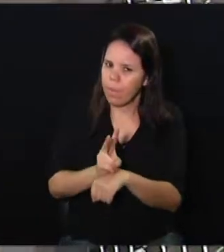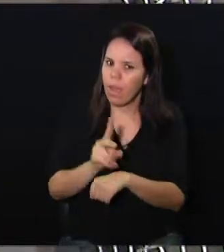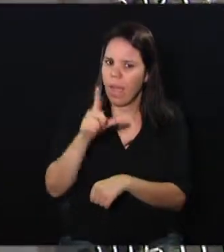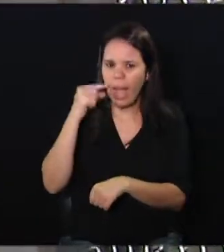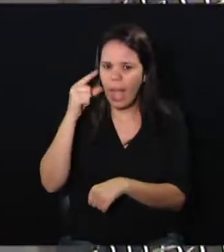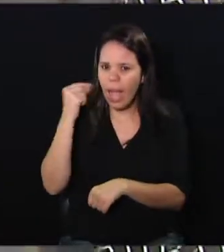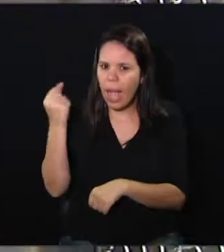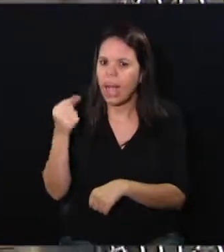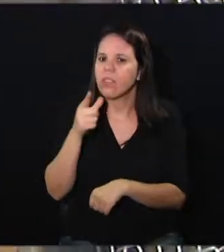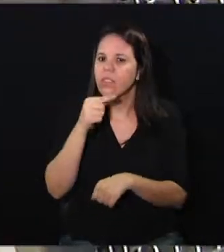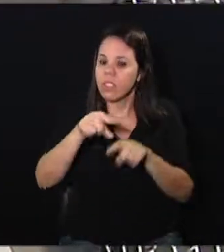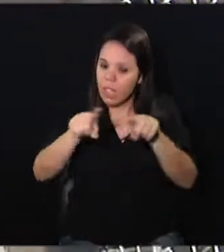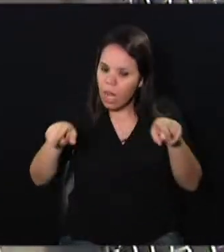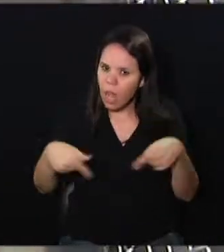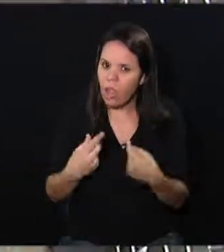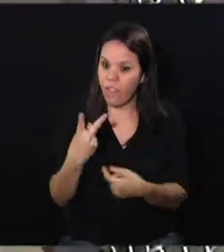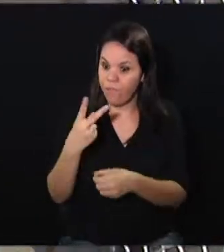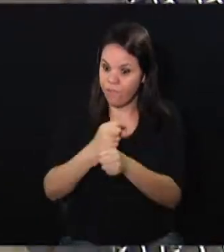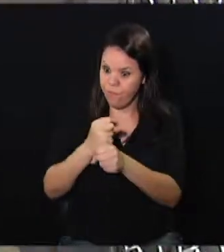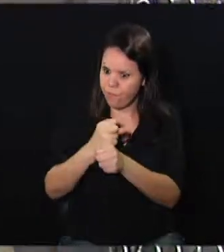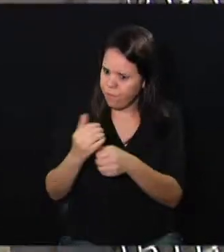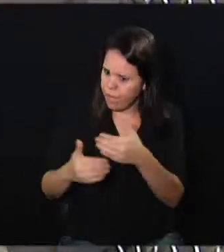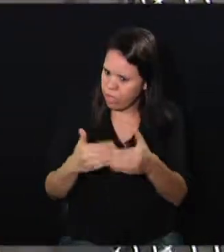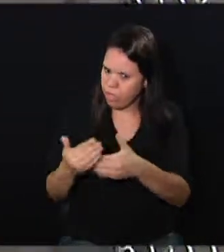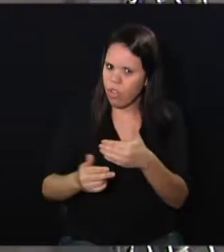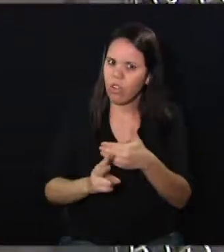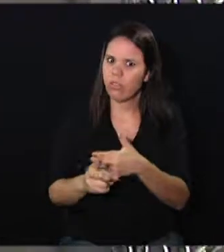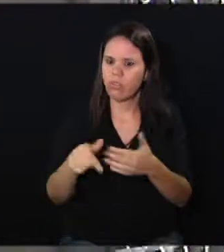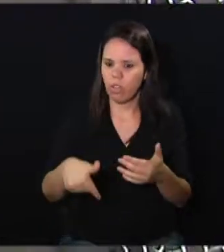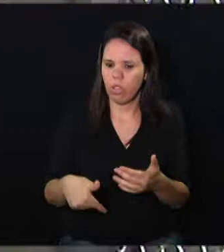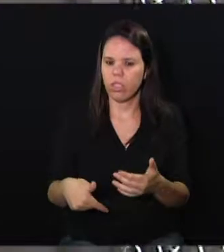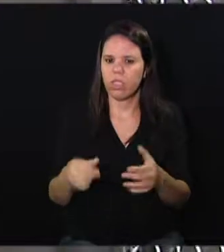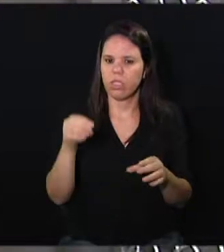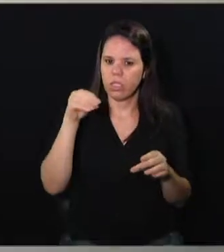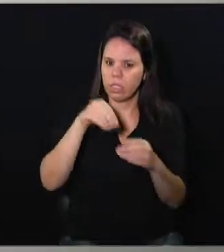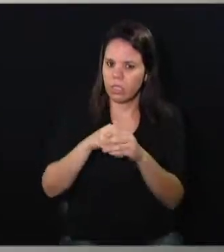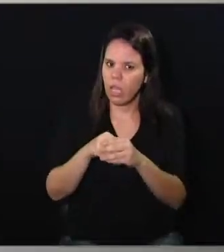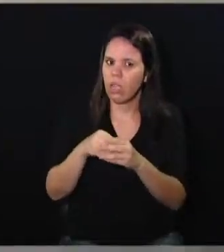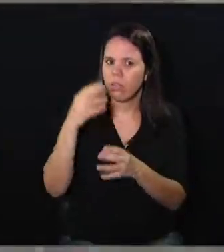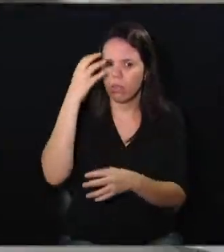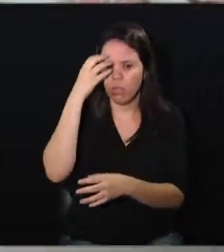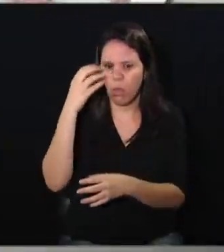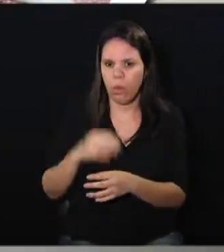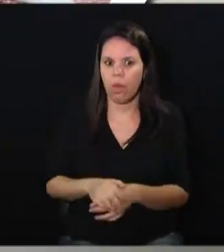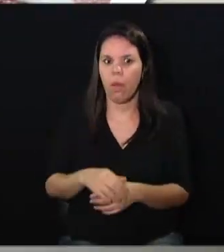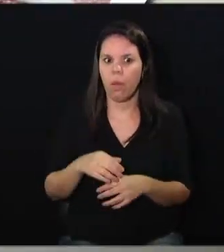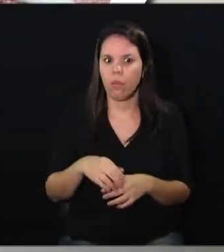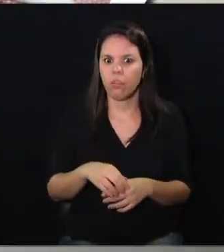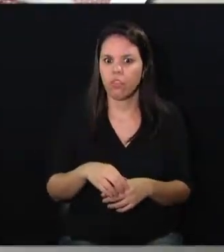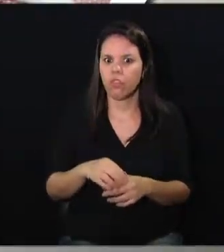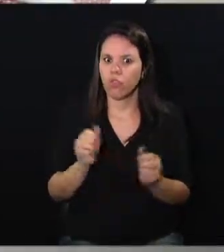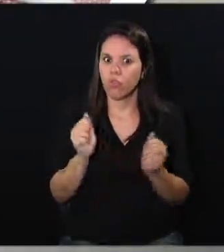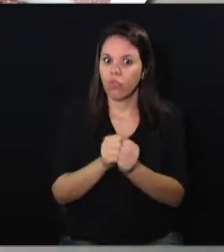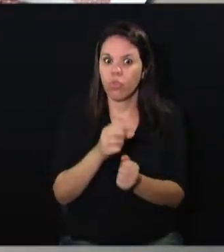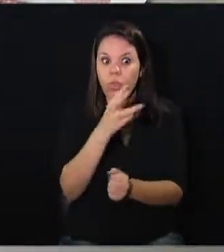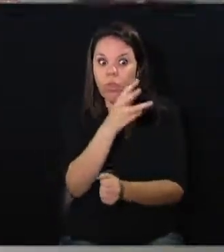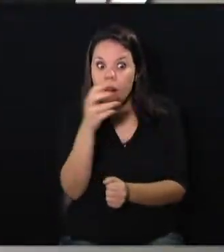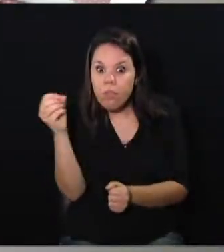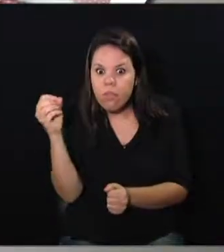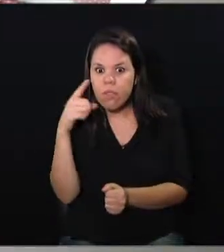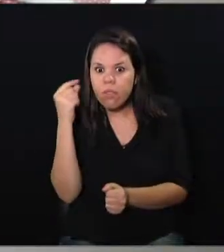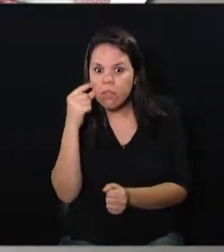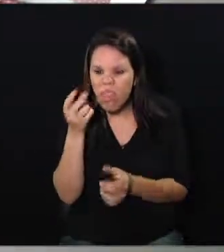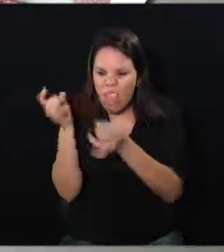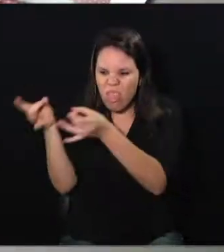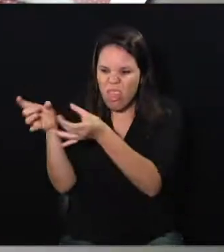Lagoa, que há 20 anos atua no Parque do Taquaral. Ela vive com mais 300 gatos que nasceram ou foram abandonados por